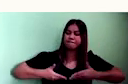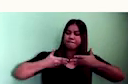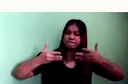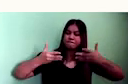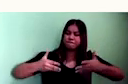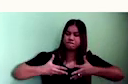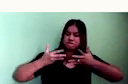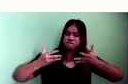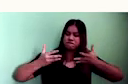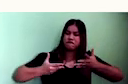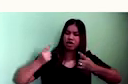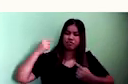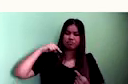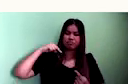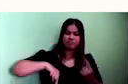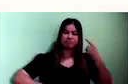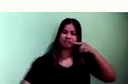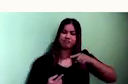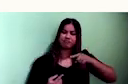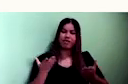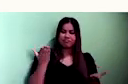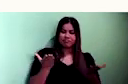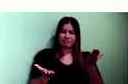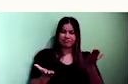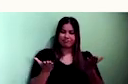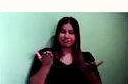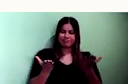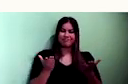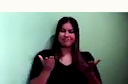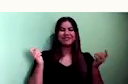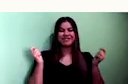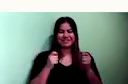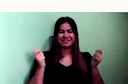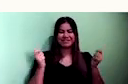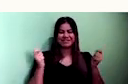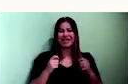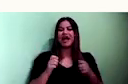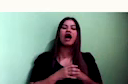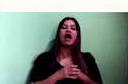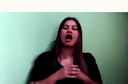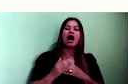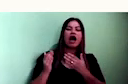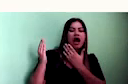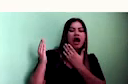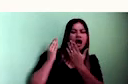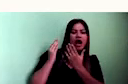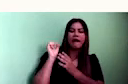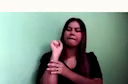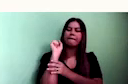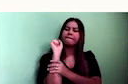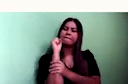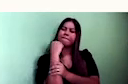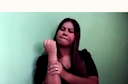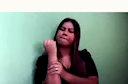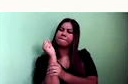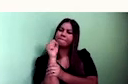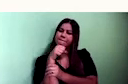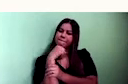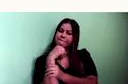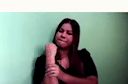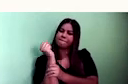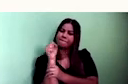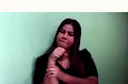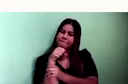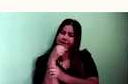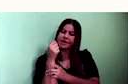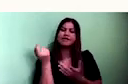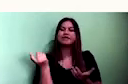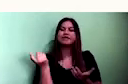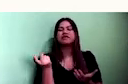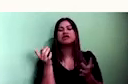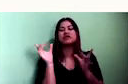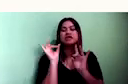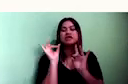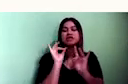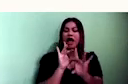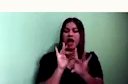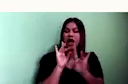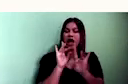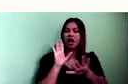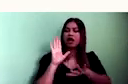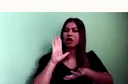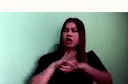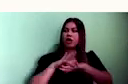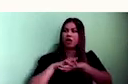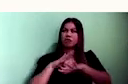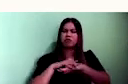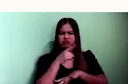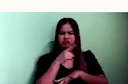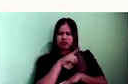buscar esse equilíbrio. Então, aí no caso entram aromaterapia, fitoterapia, algumas técnicas que vocês já devem ter